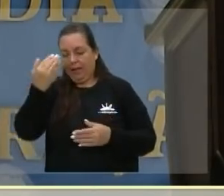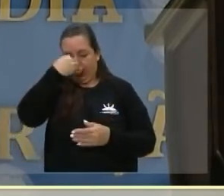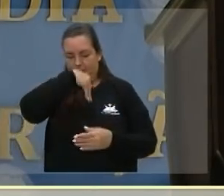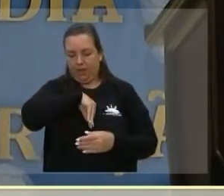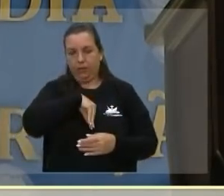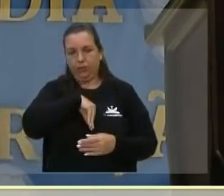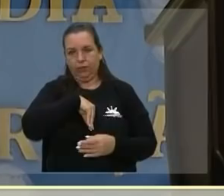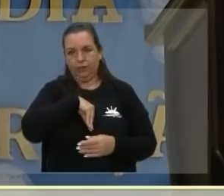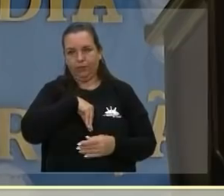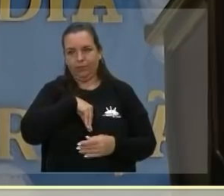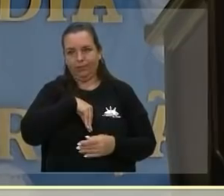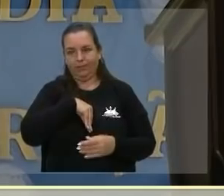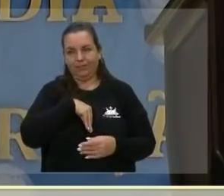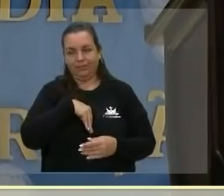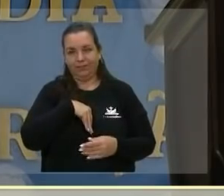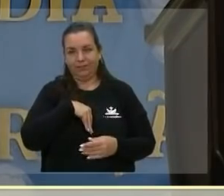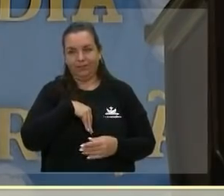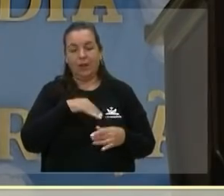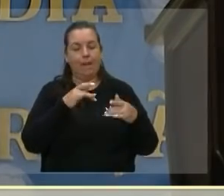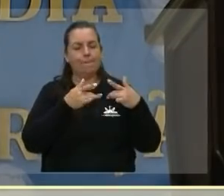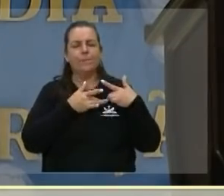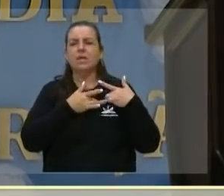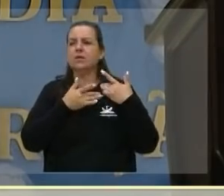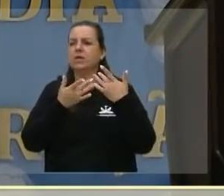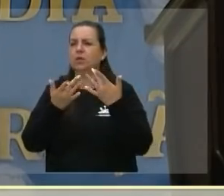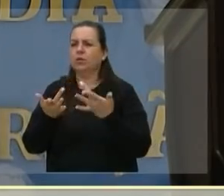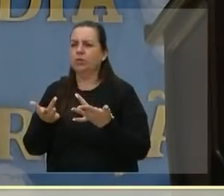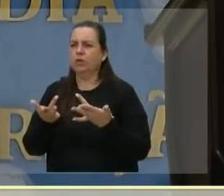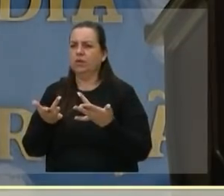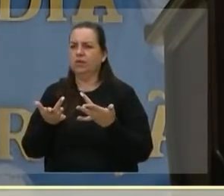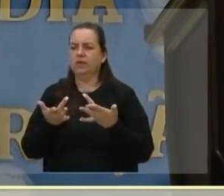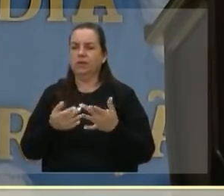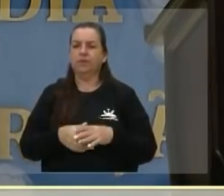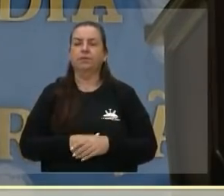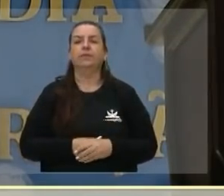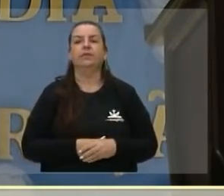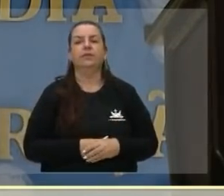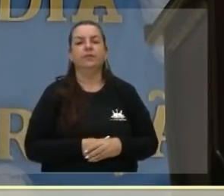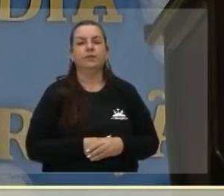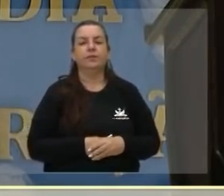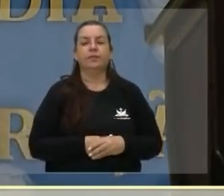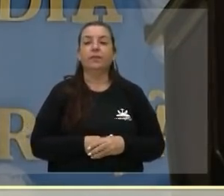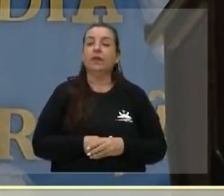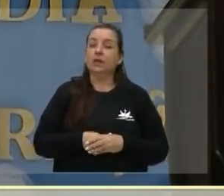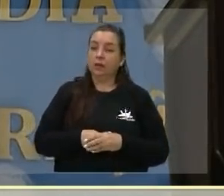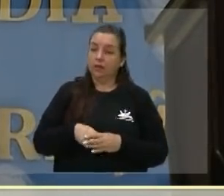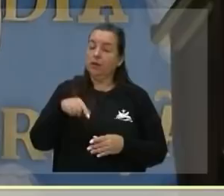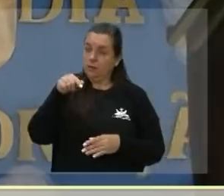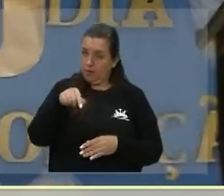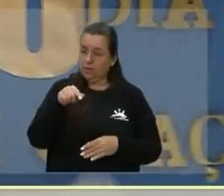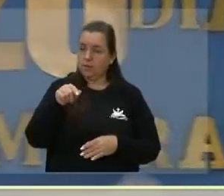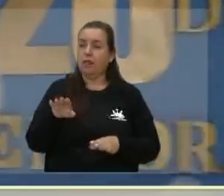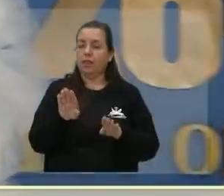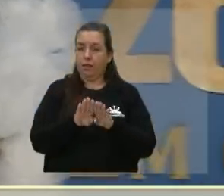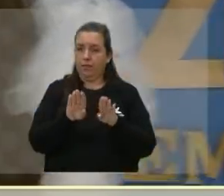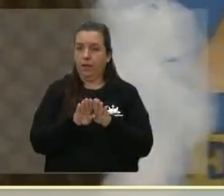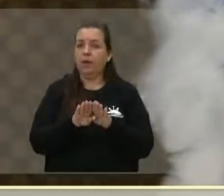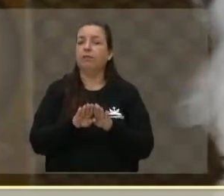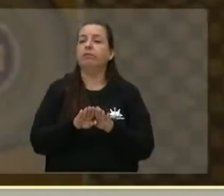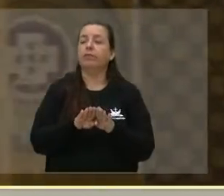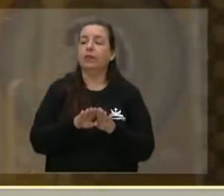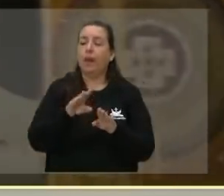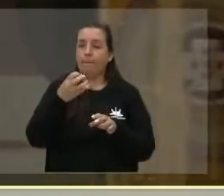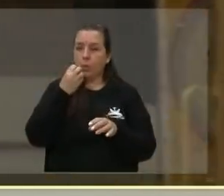interno misericordiosa oi e a pena infinidade atenção